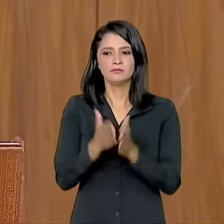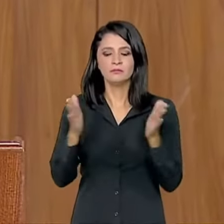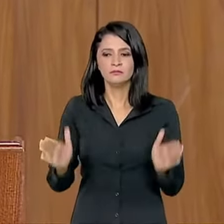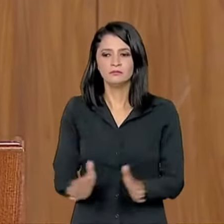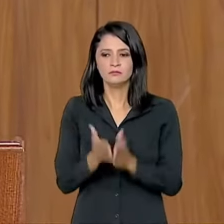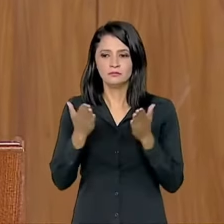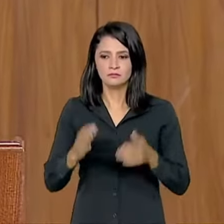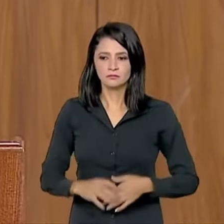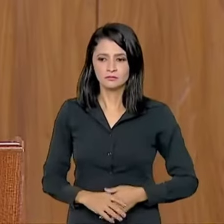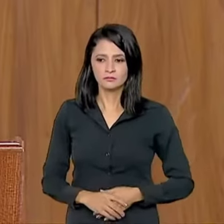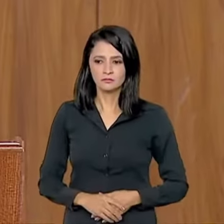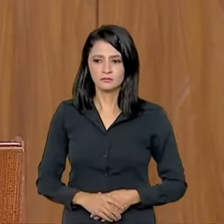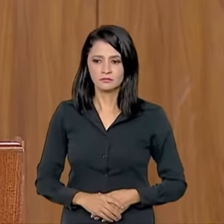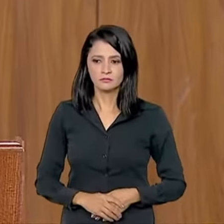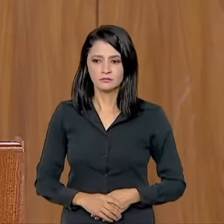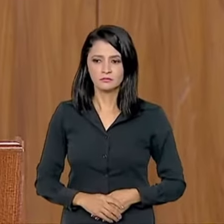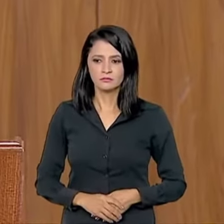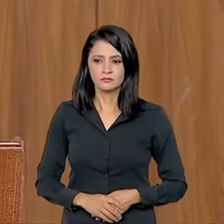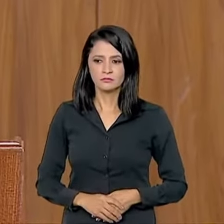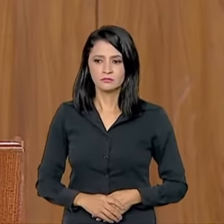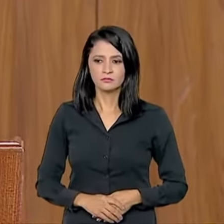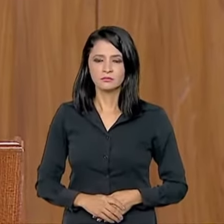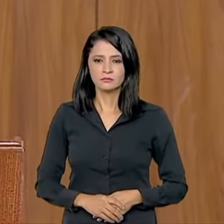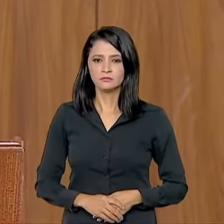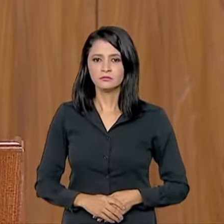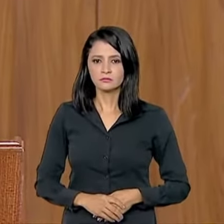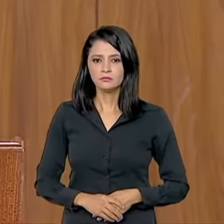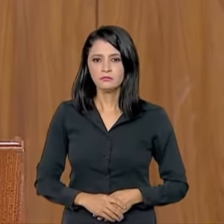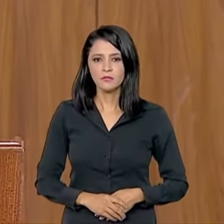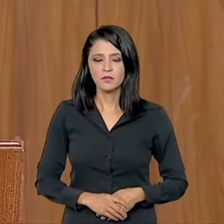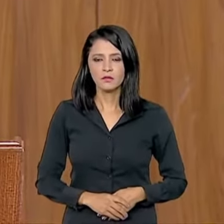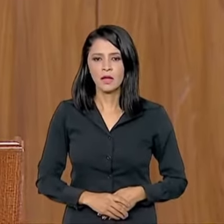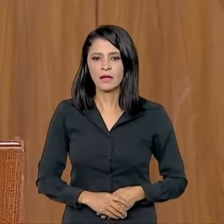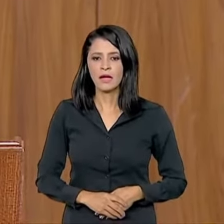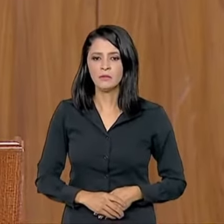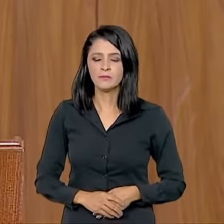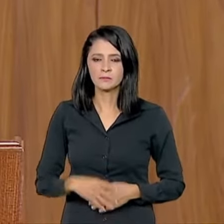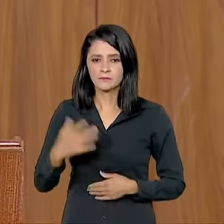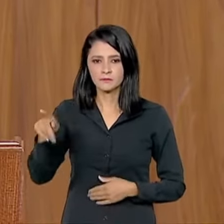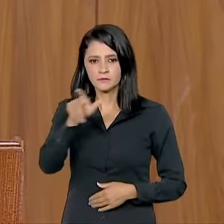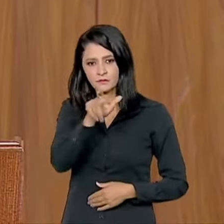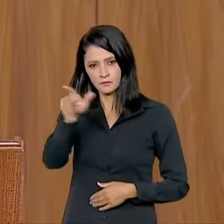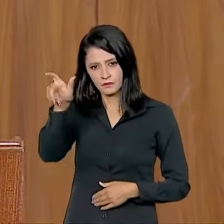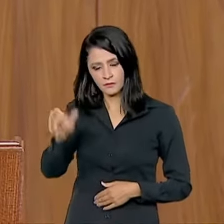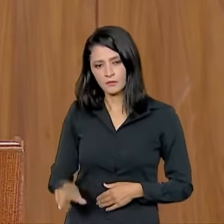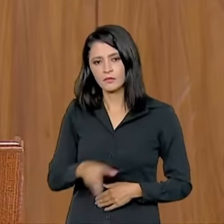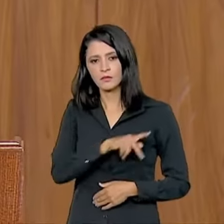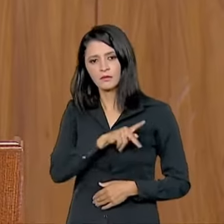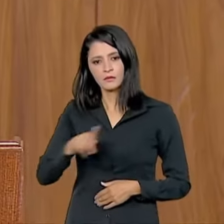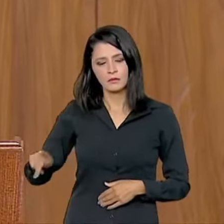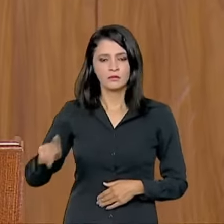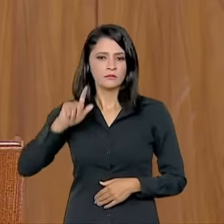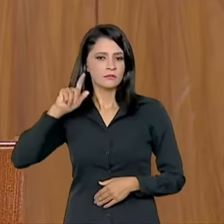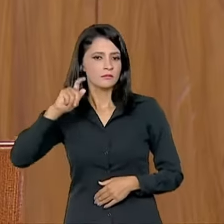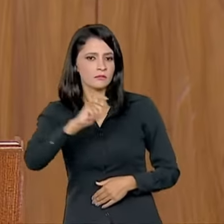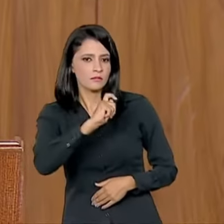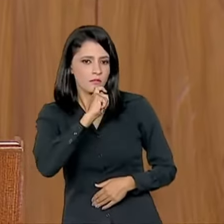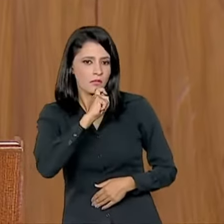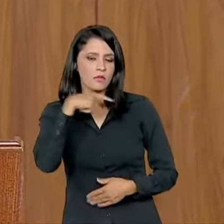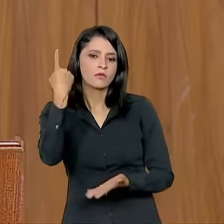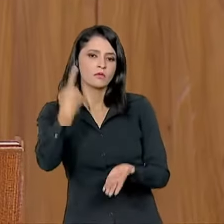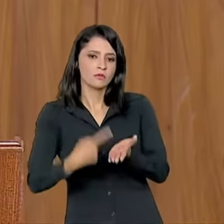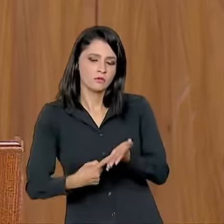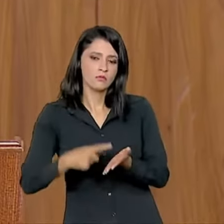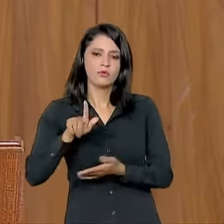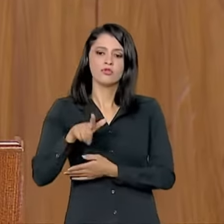ano, que completamos 80 anos das organizações de Brentwood, o presidente Macron e eu concordamos que o G20